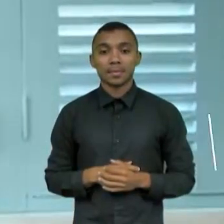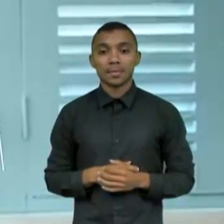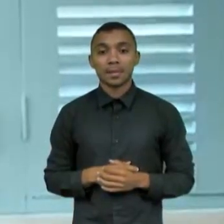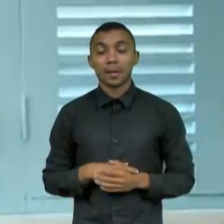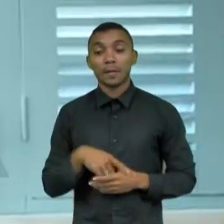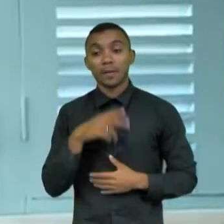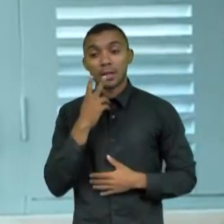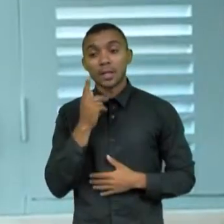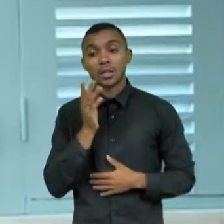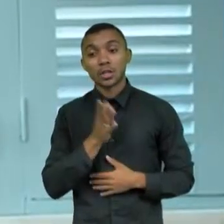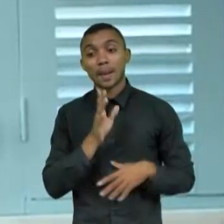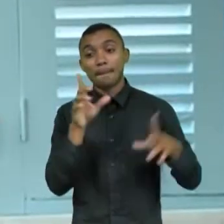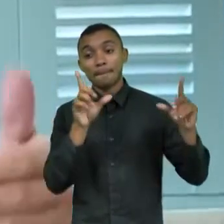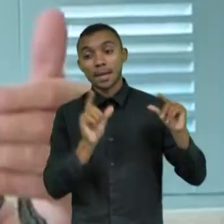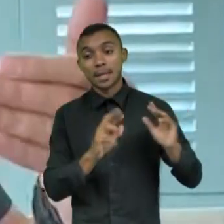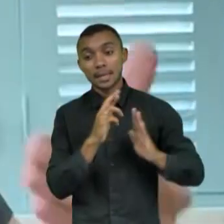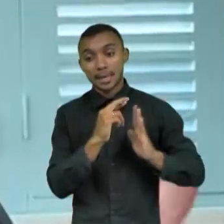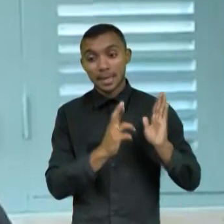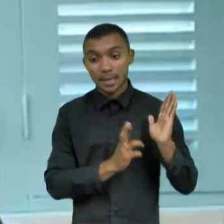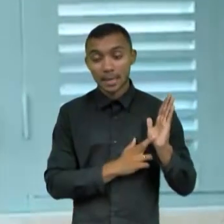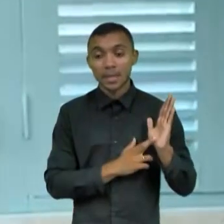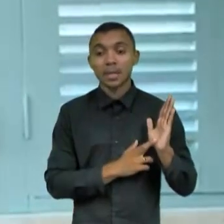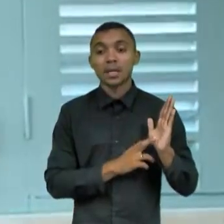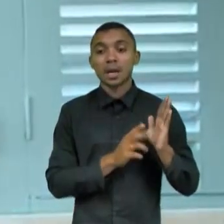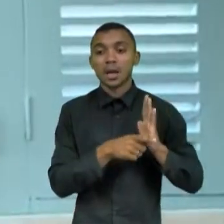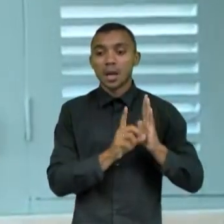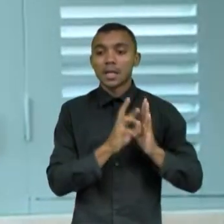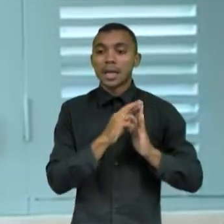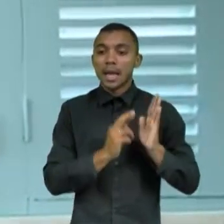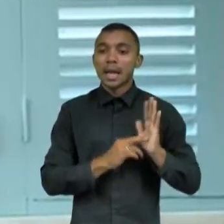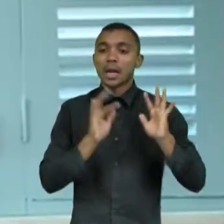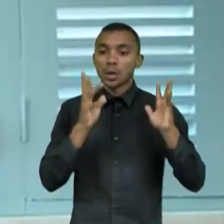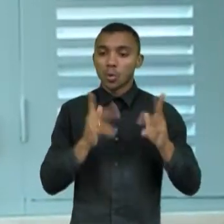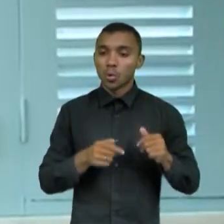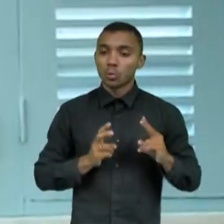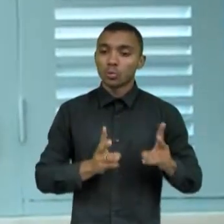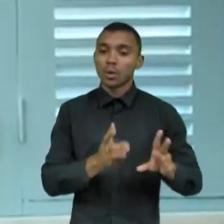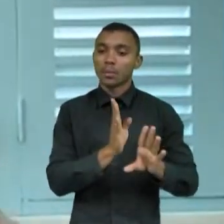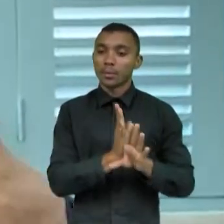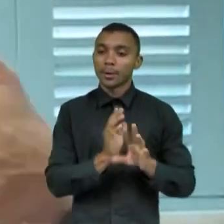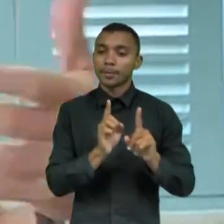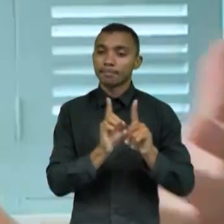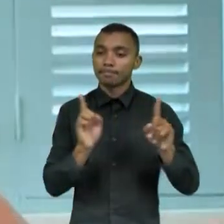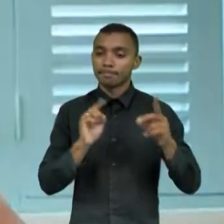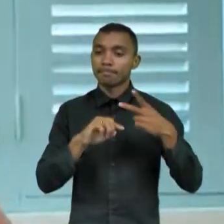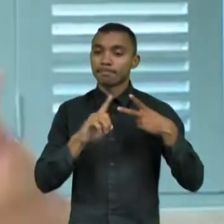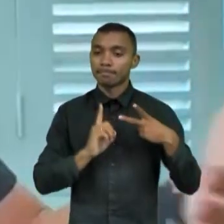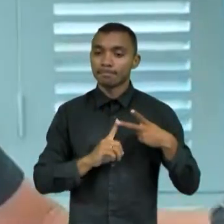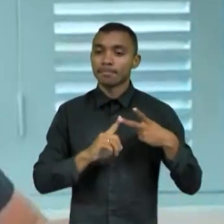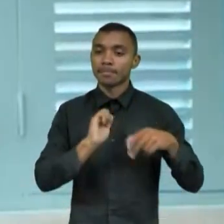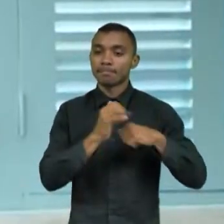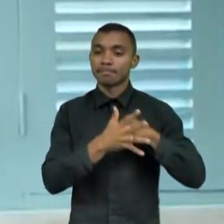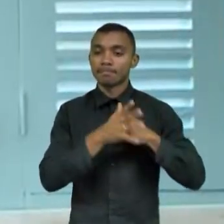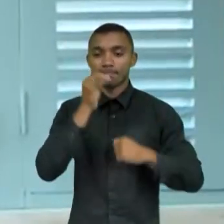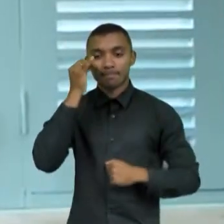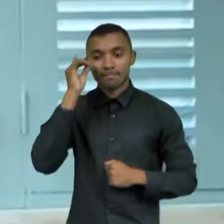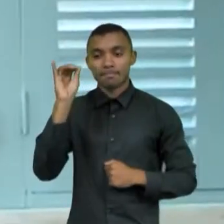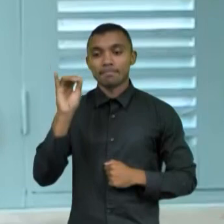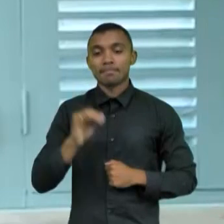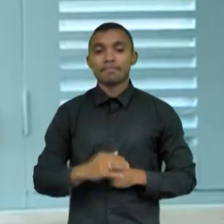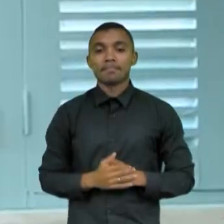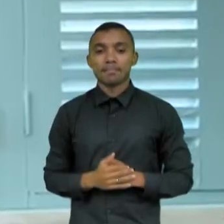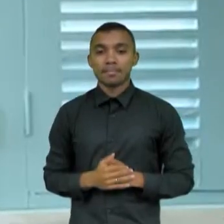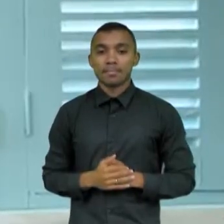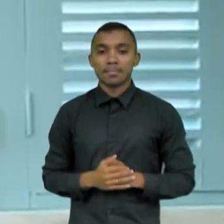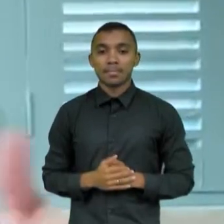medidas restritivas, embora com todos os cuidados, ainda com a pandemia, ainda com alguns casos de Covid aparecendo,